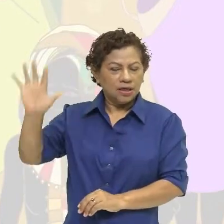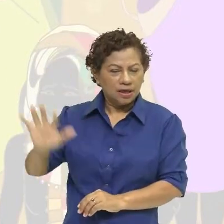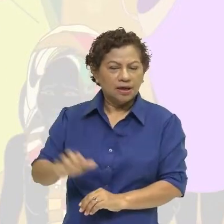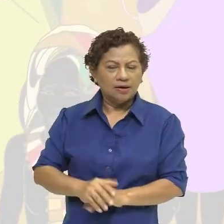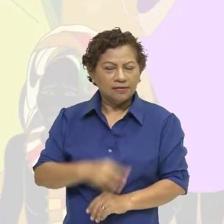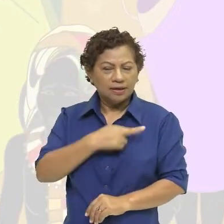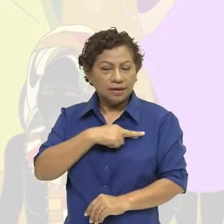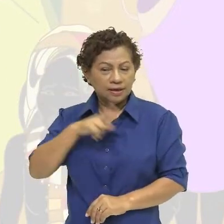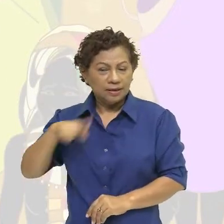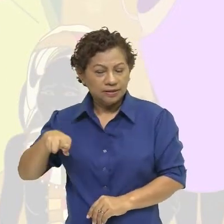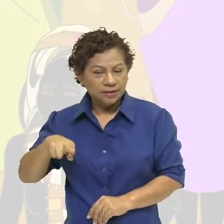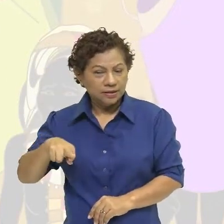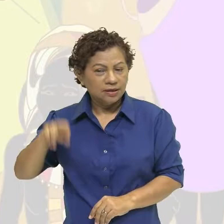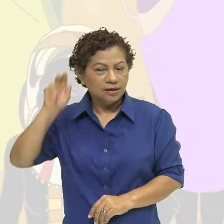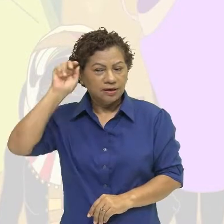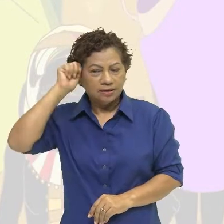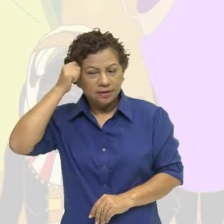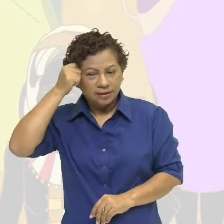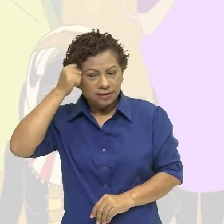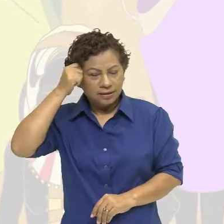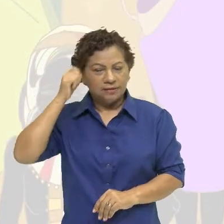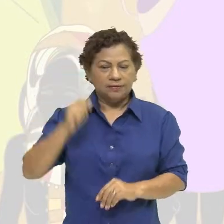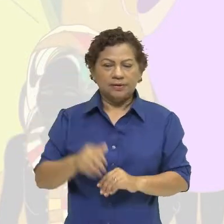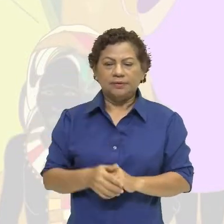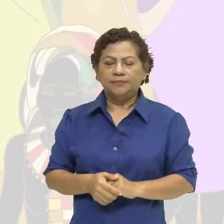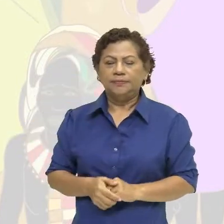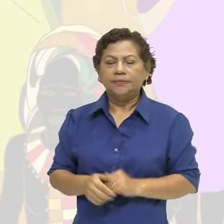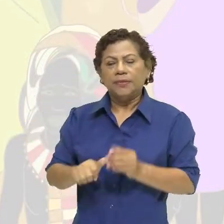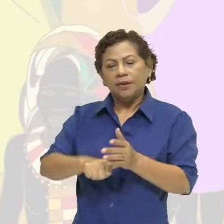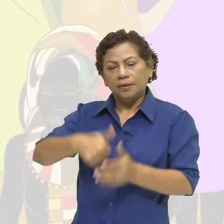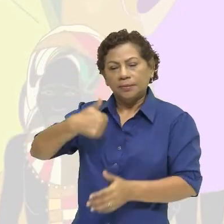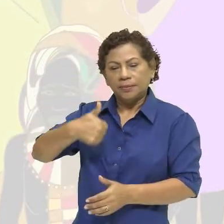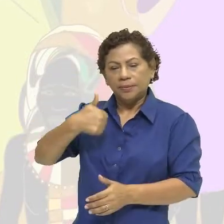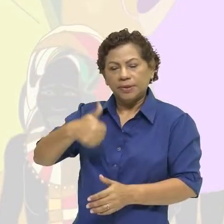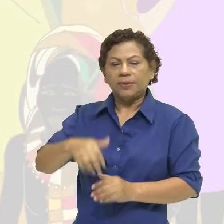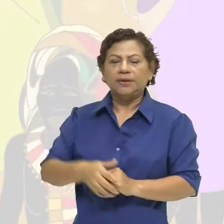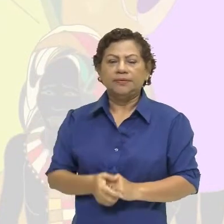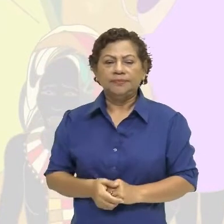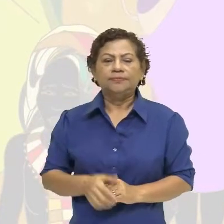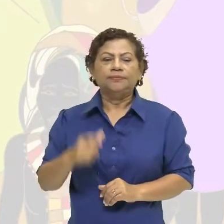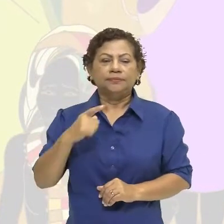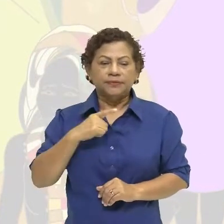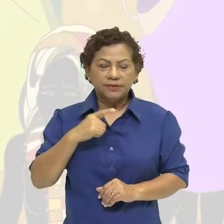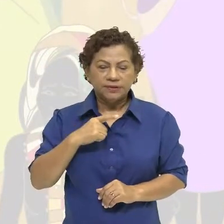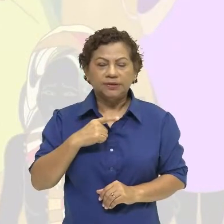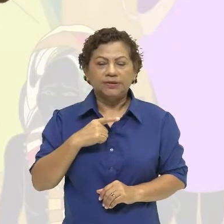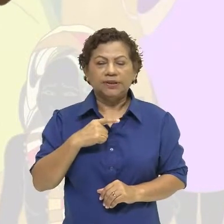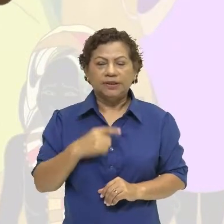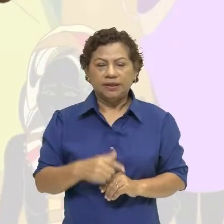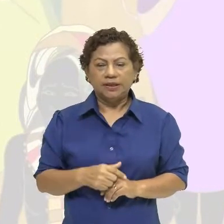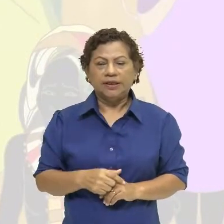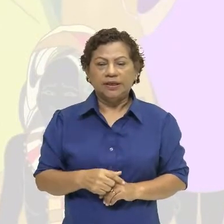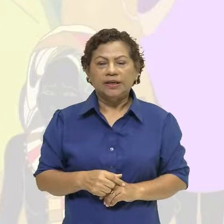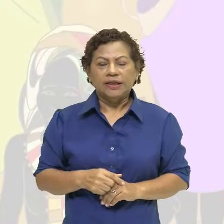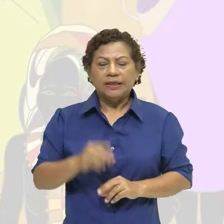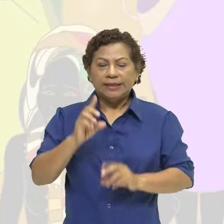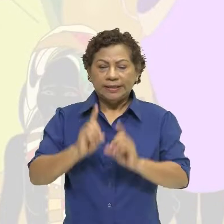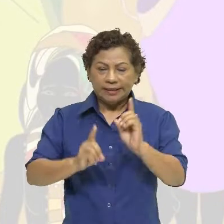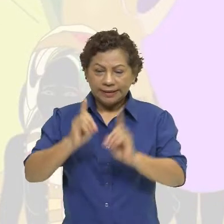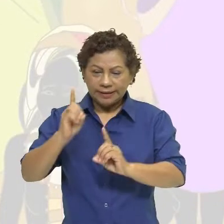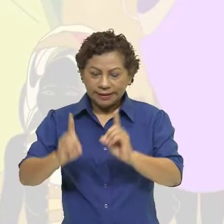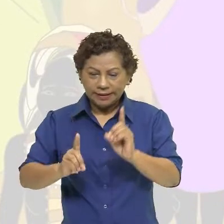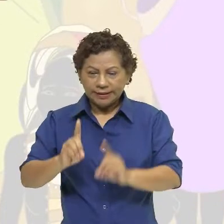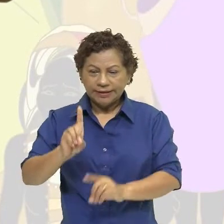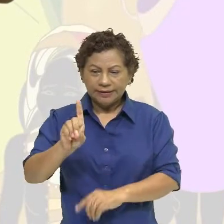das religiões afro-brasileiras, né? Primeiro, a crença num grande número de forças, de deuses e espíritos